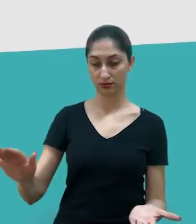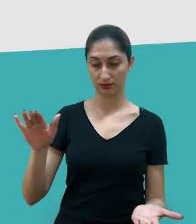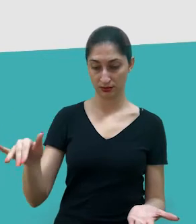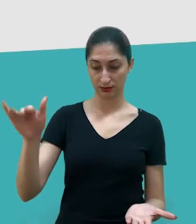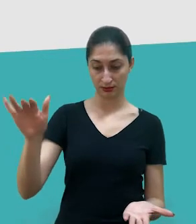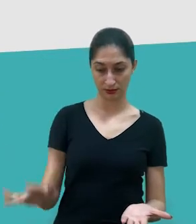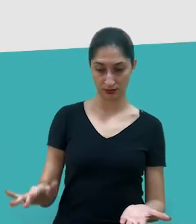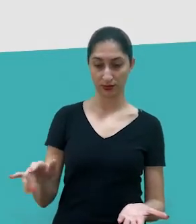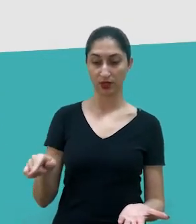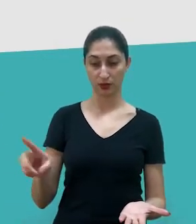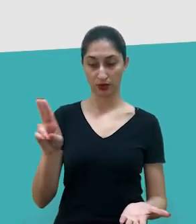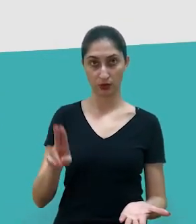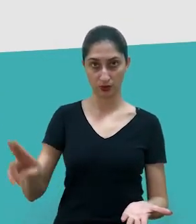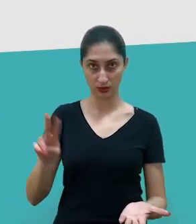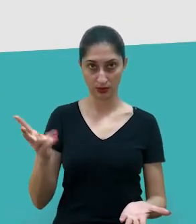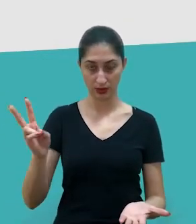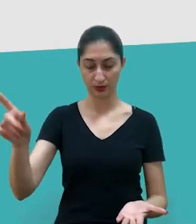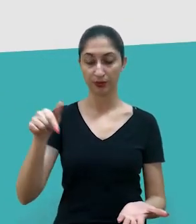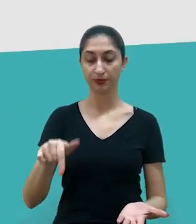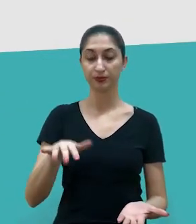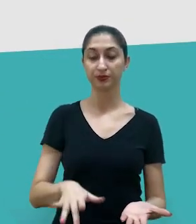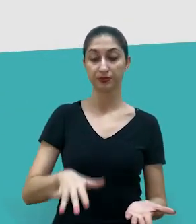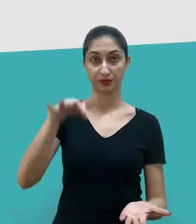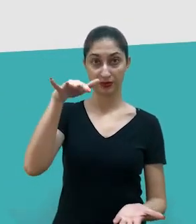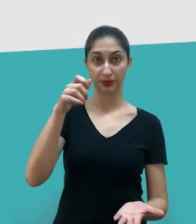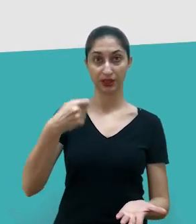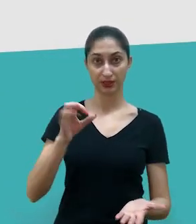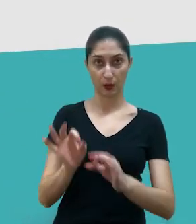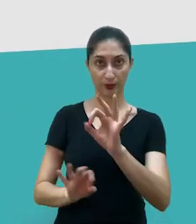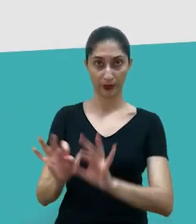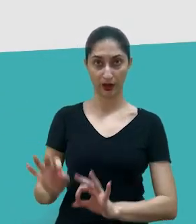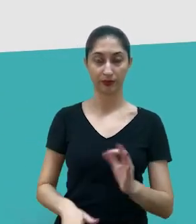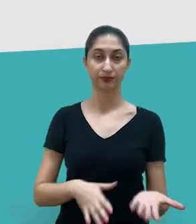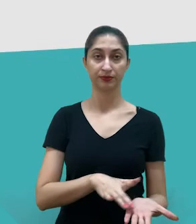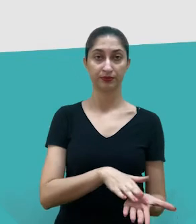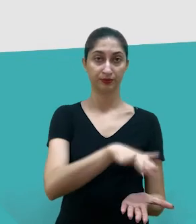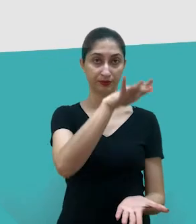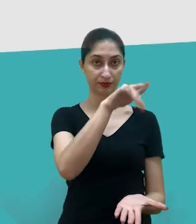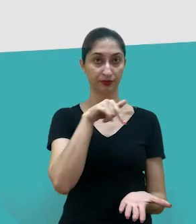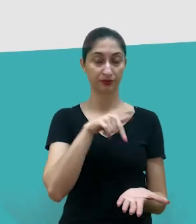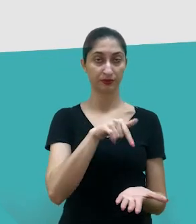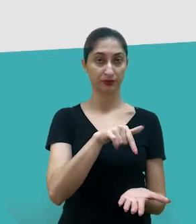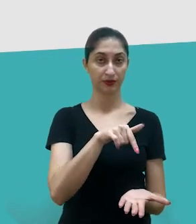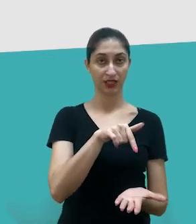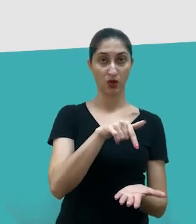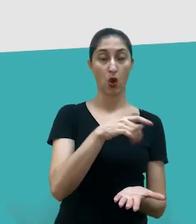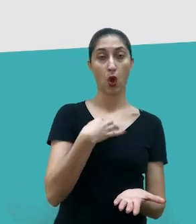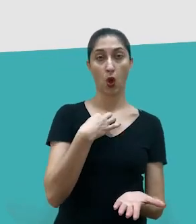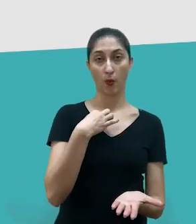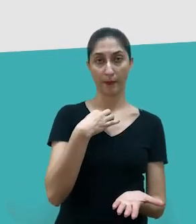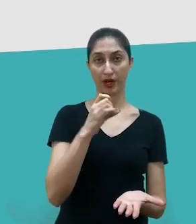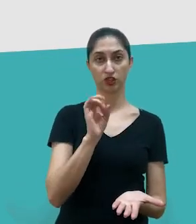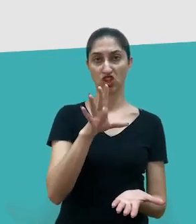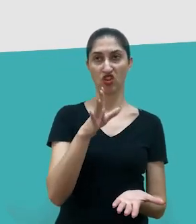as roupas úteis. A segunda pilha, as roupas que precisam de ajuste. E a terceira, aquelas que estão